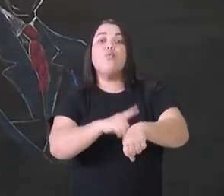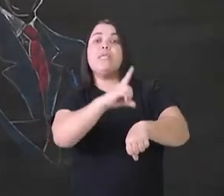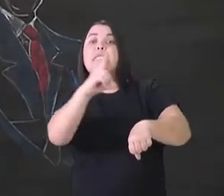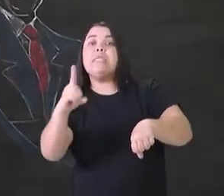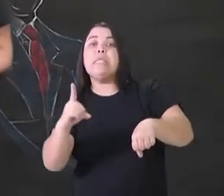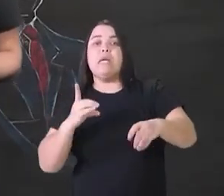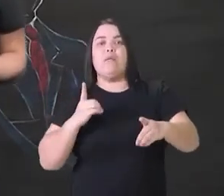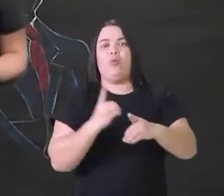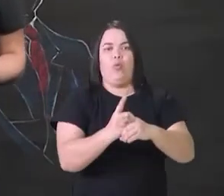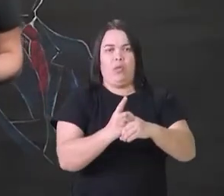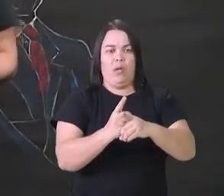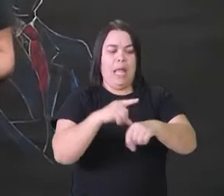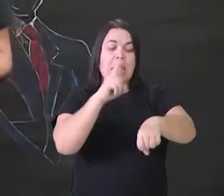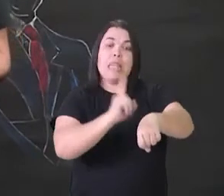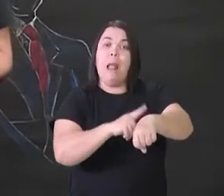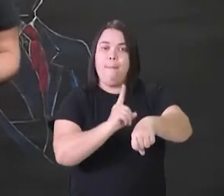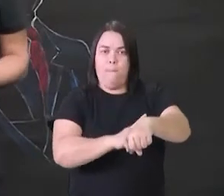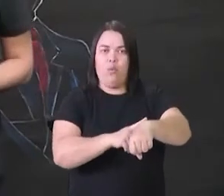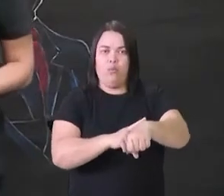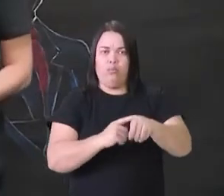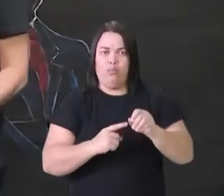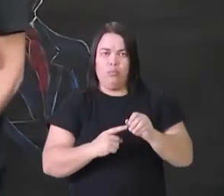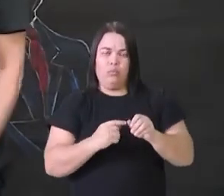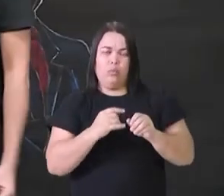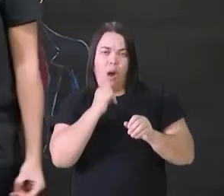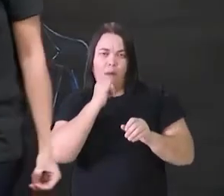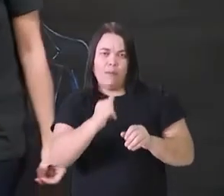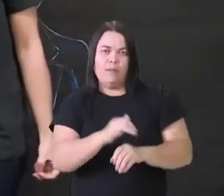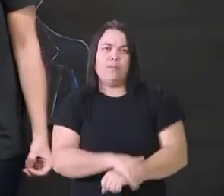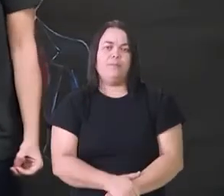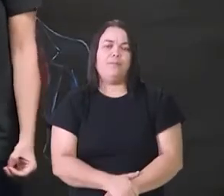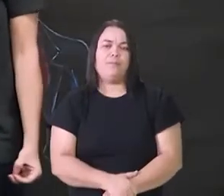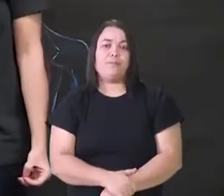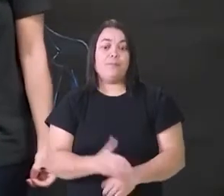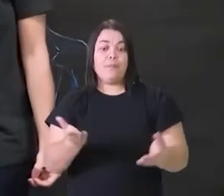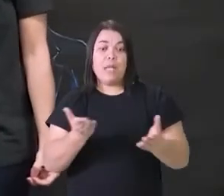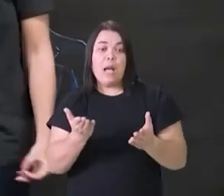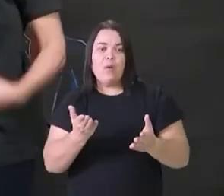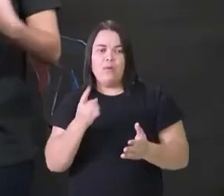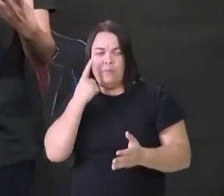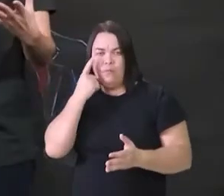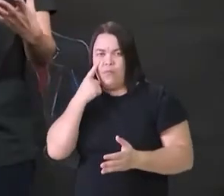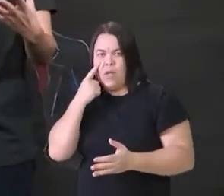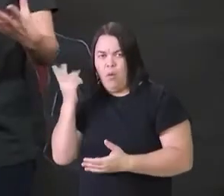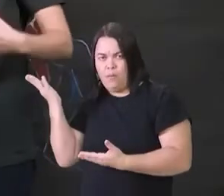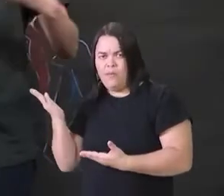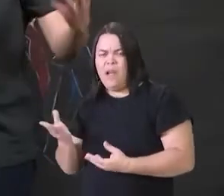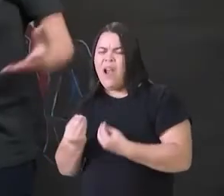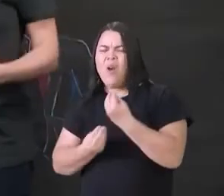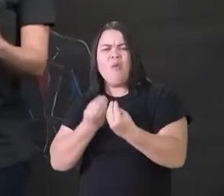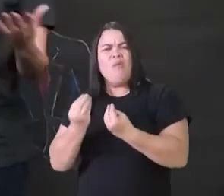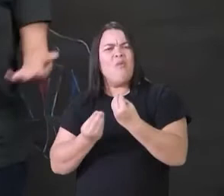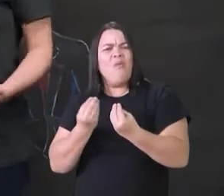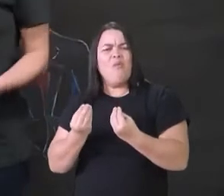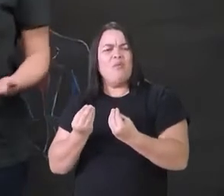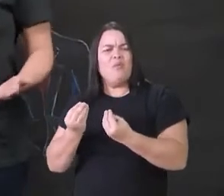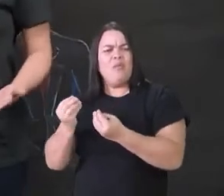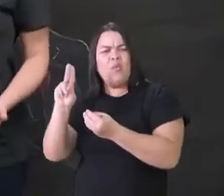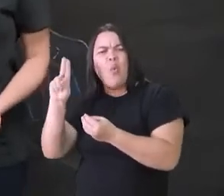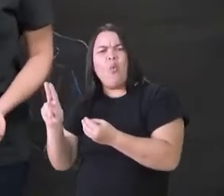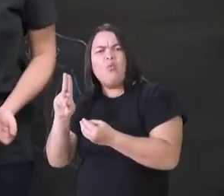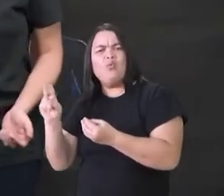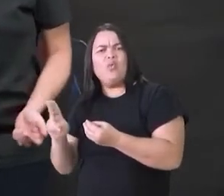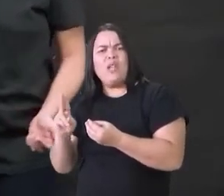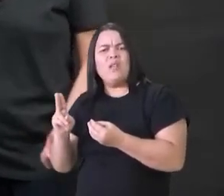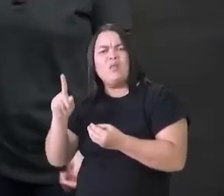E agora chegou a hora de aplicarmos esse conhecimento e observarmos de que maneira isso vai participar e estar presente